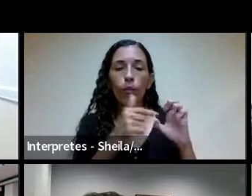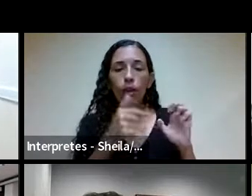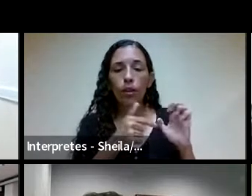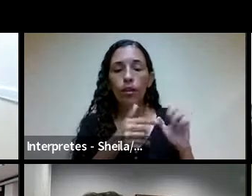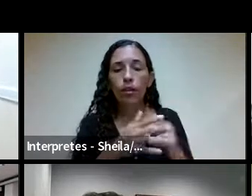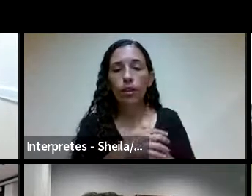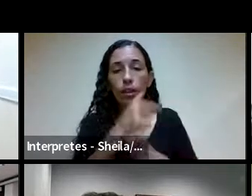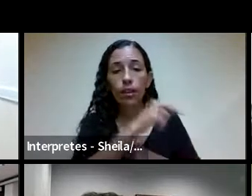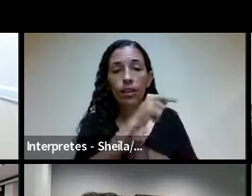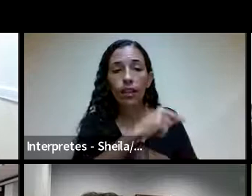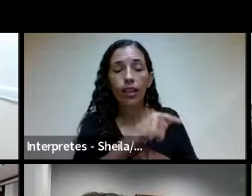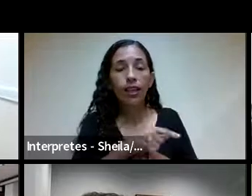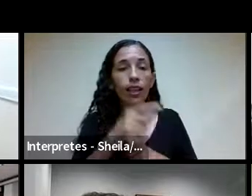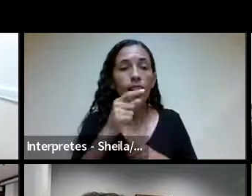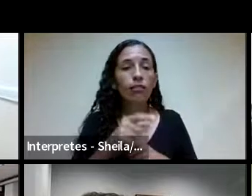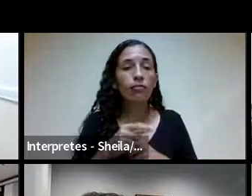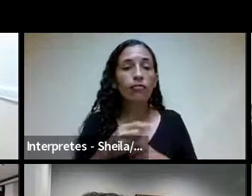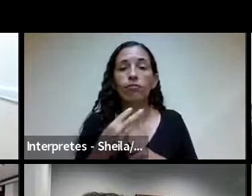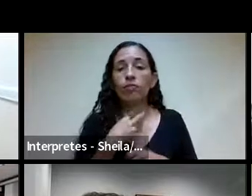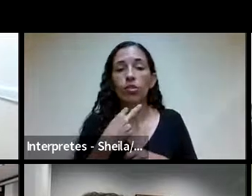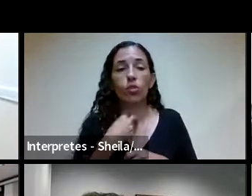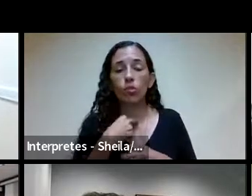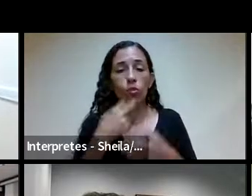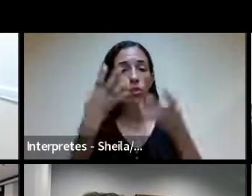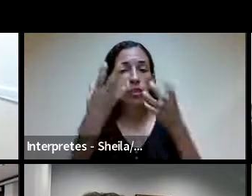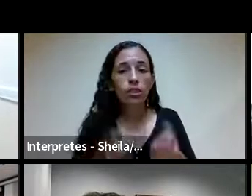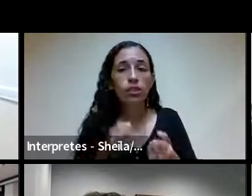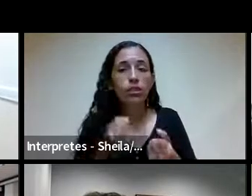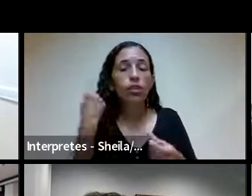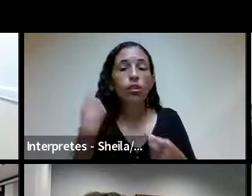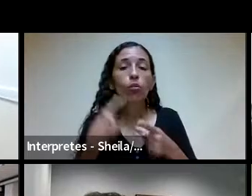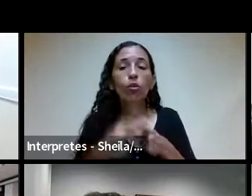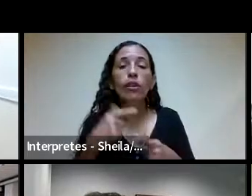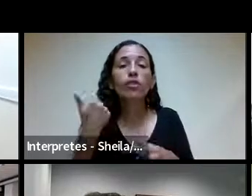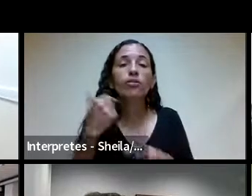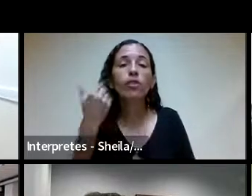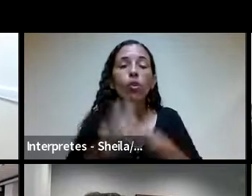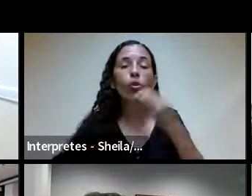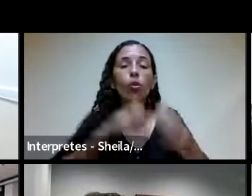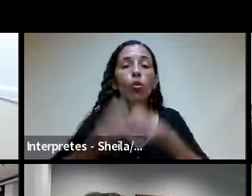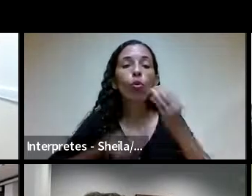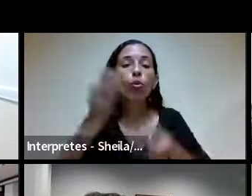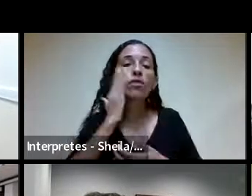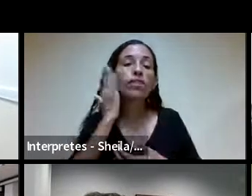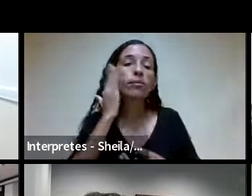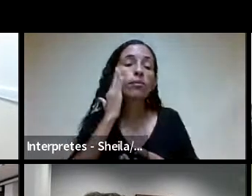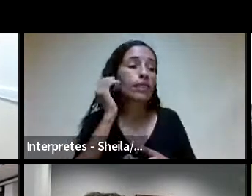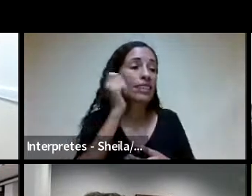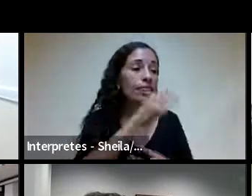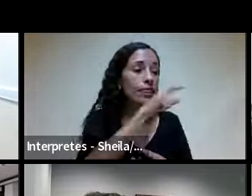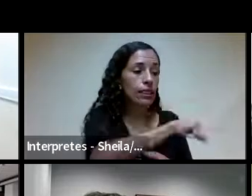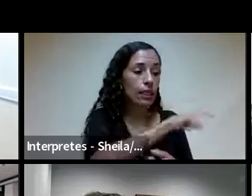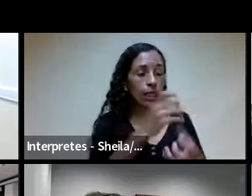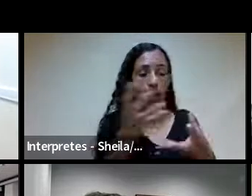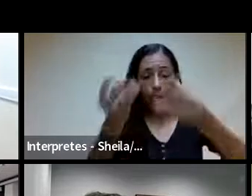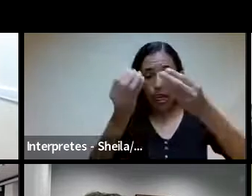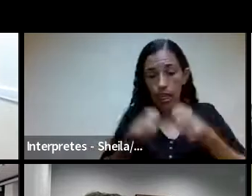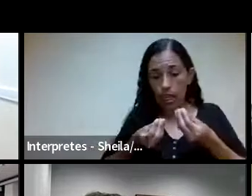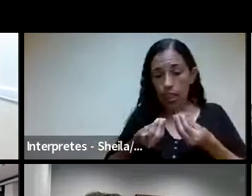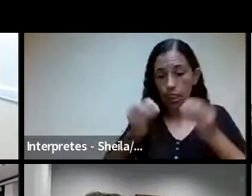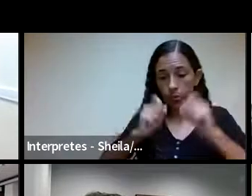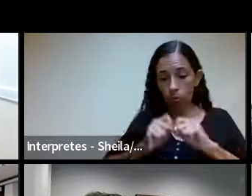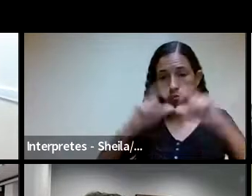cesaralves@mossorohoje.com.br é nula, considerando que não existe qualquer comprovação do seu recebimento nos autos da representação eleitoral. E nem poderia existir, já que